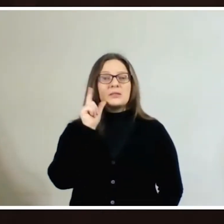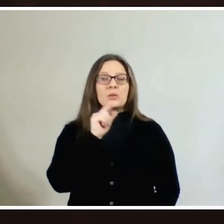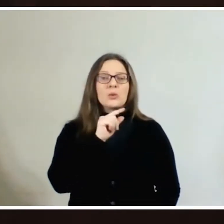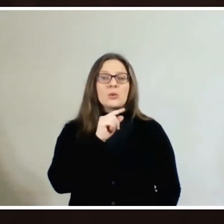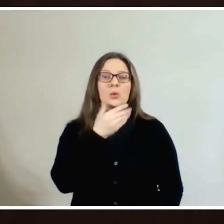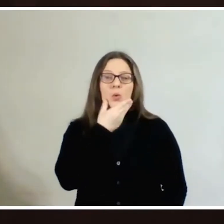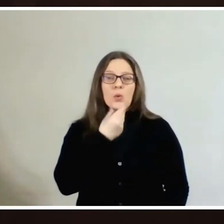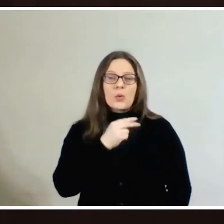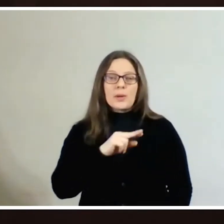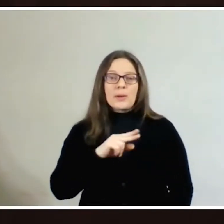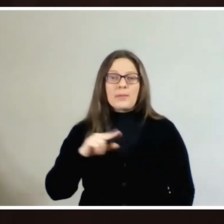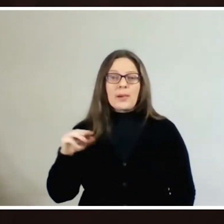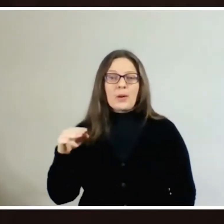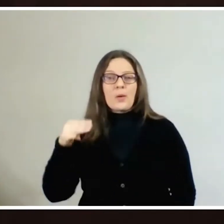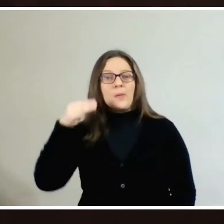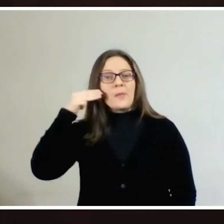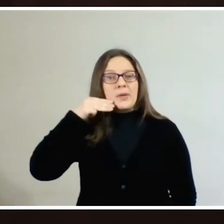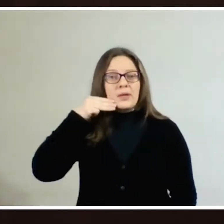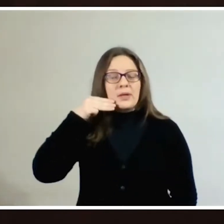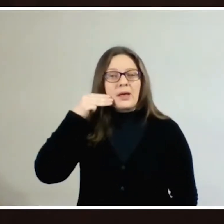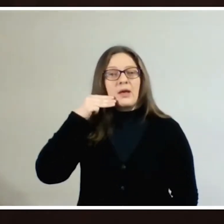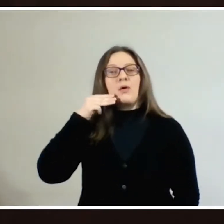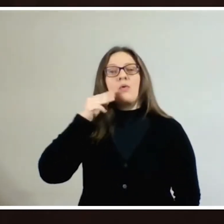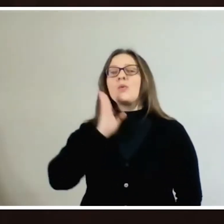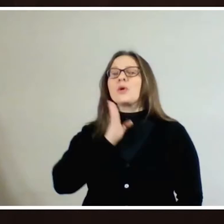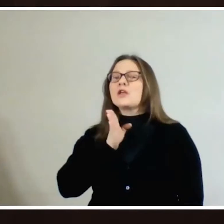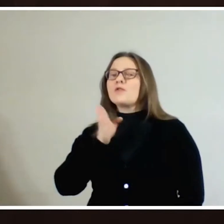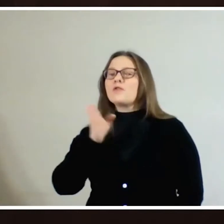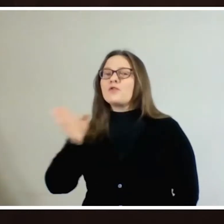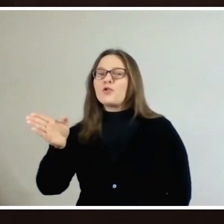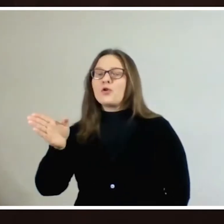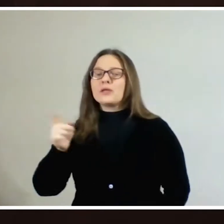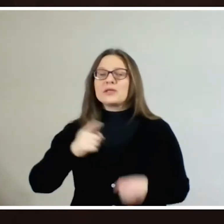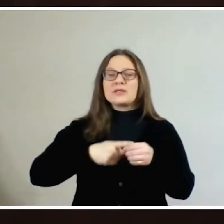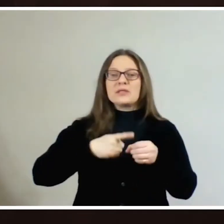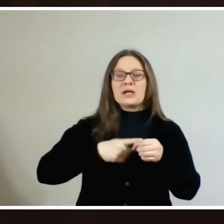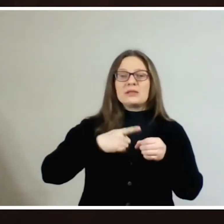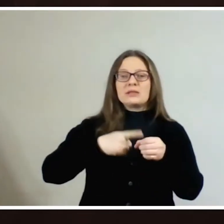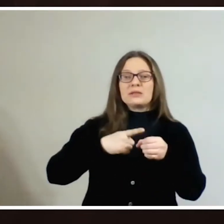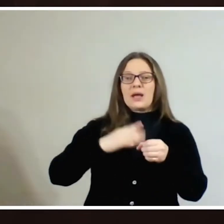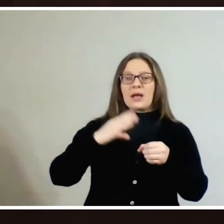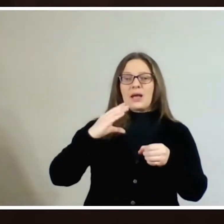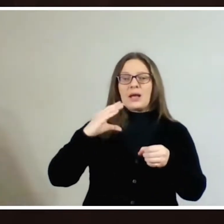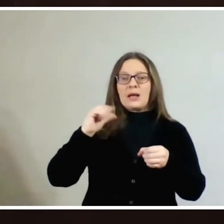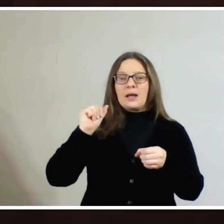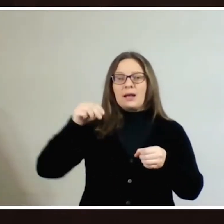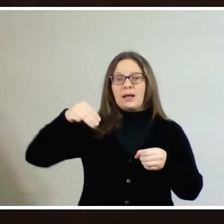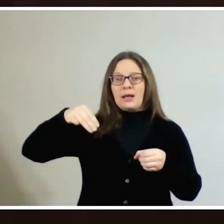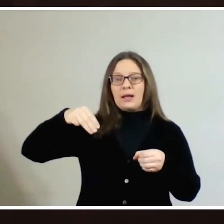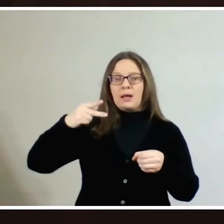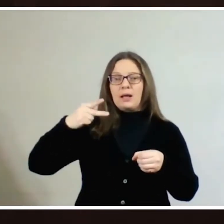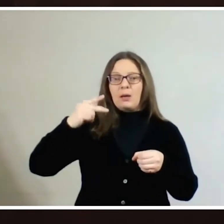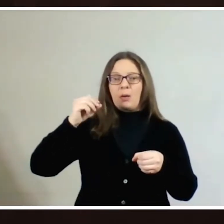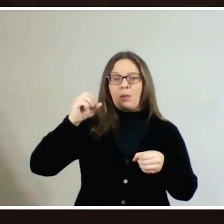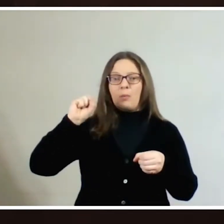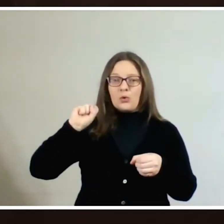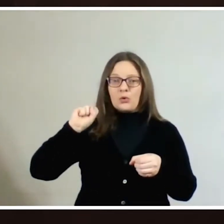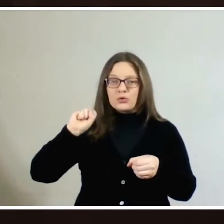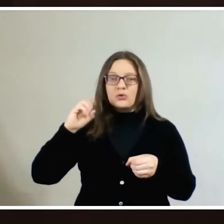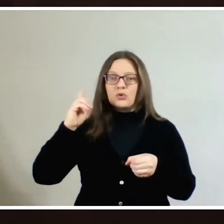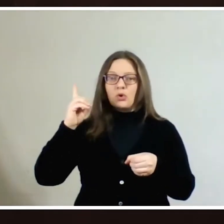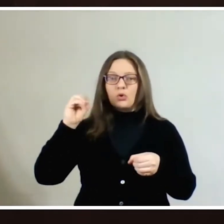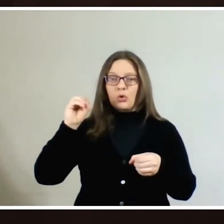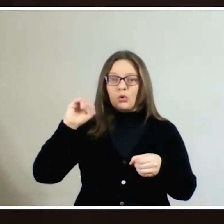vendo aqueles jovens, bem jovens, atuando na comportagem